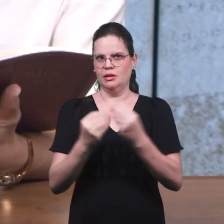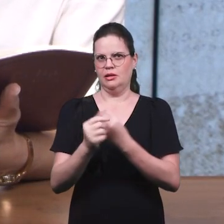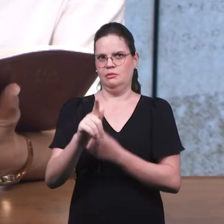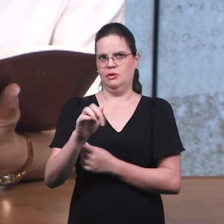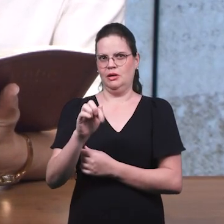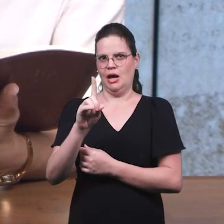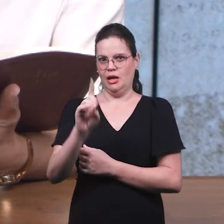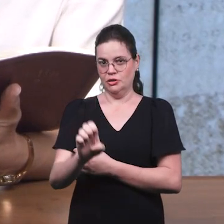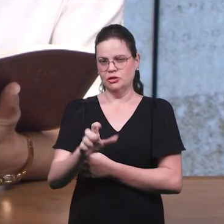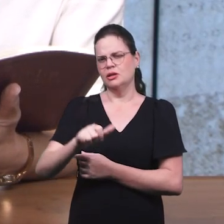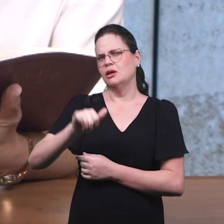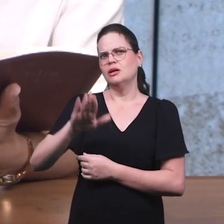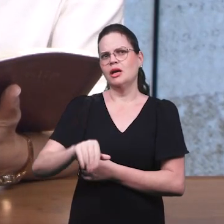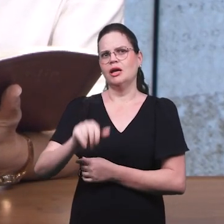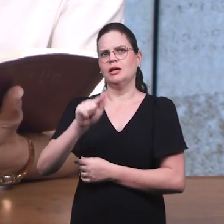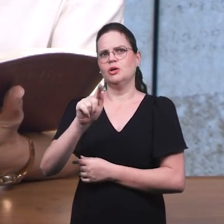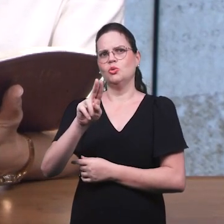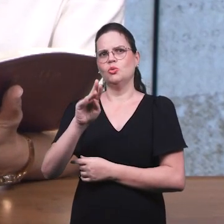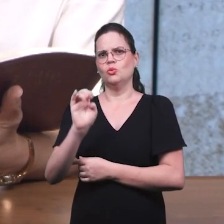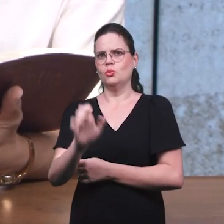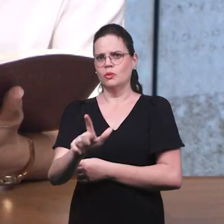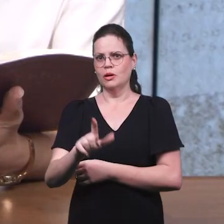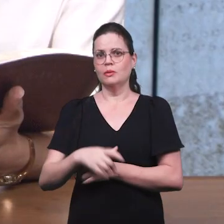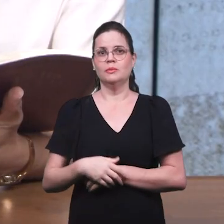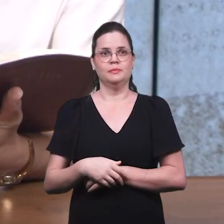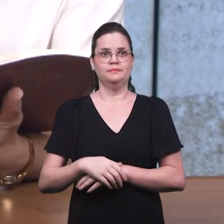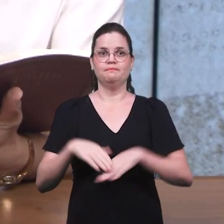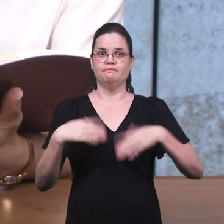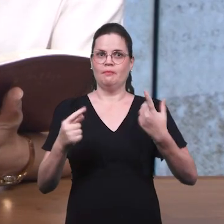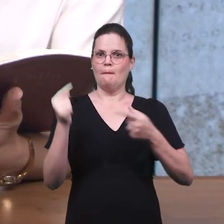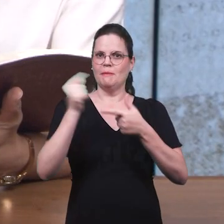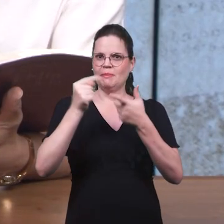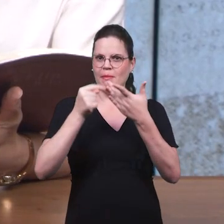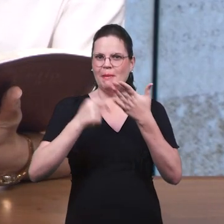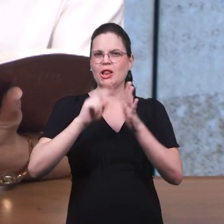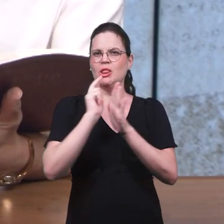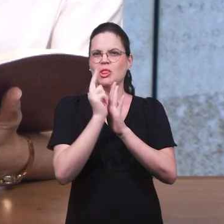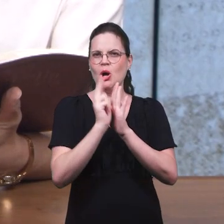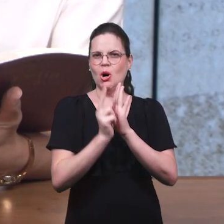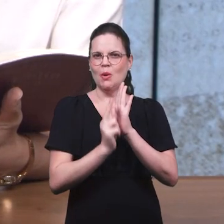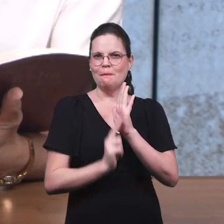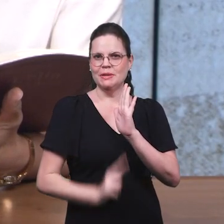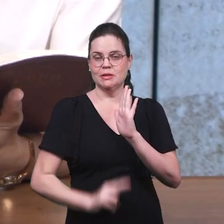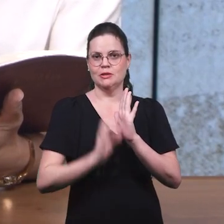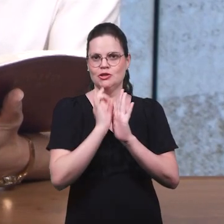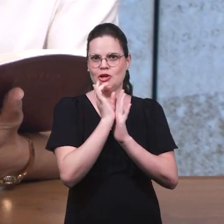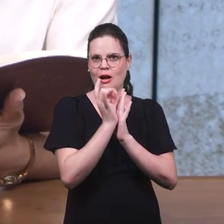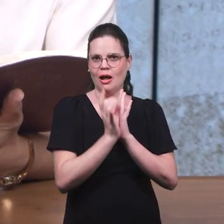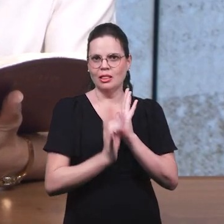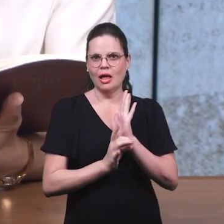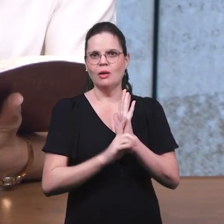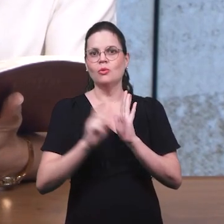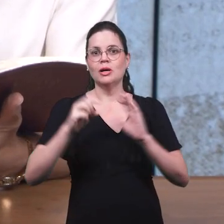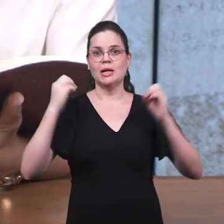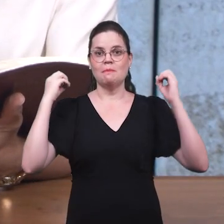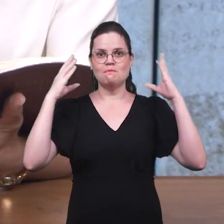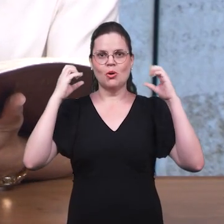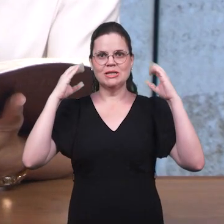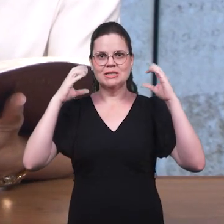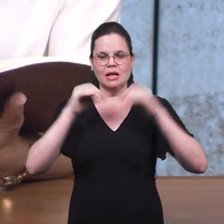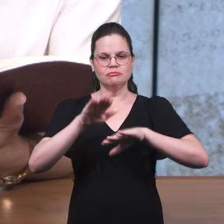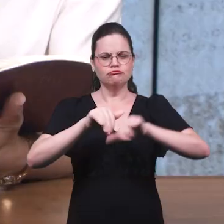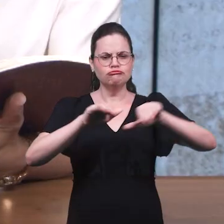Gade, Guel, filho de Maqui. Estes são os nomes dos homens que Moisés enviou